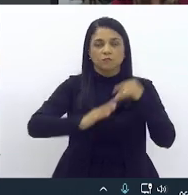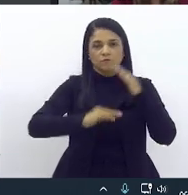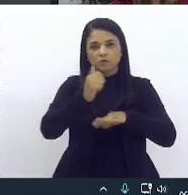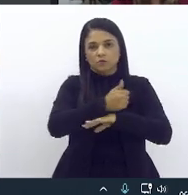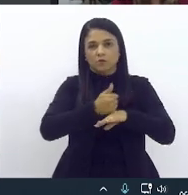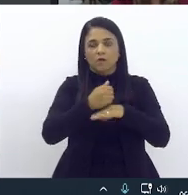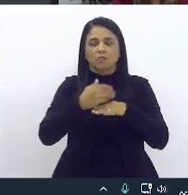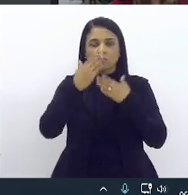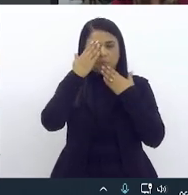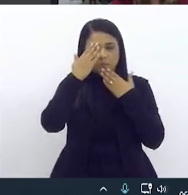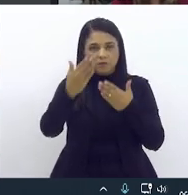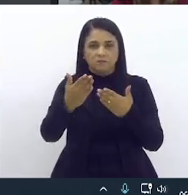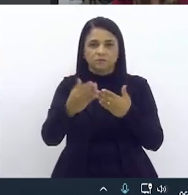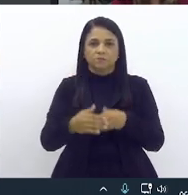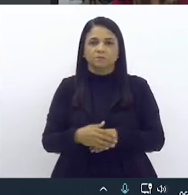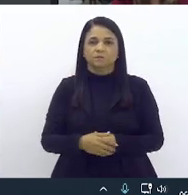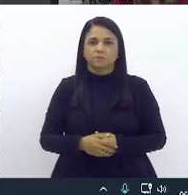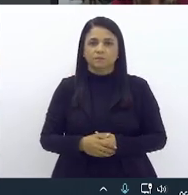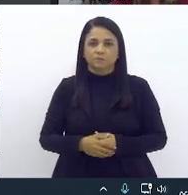obrigado.